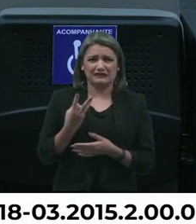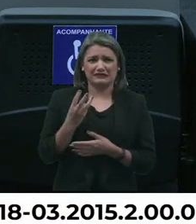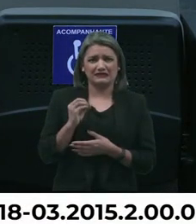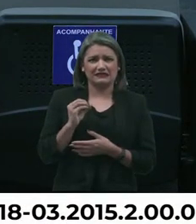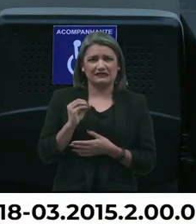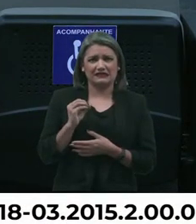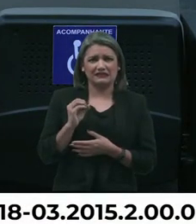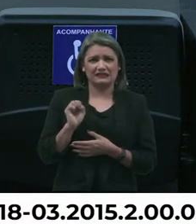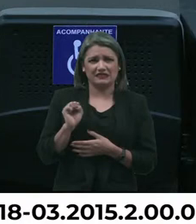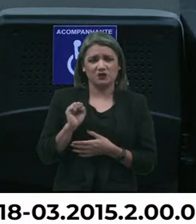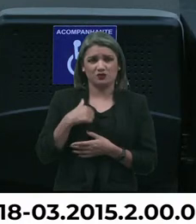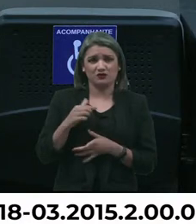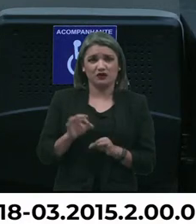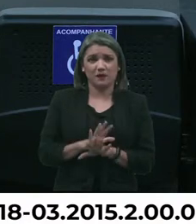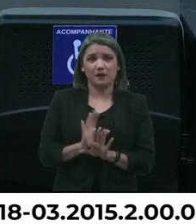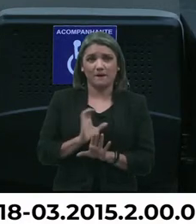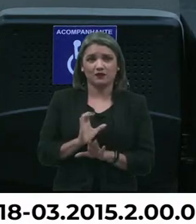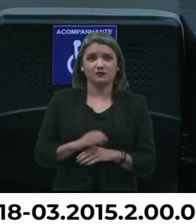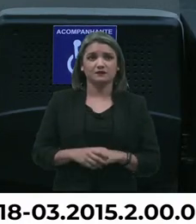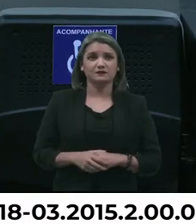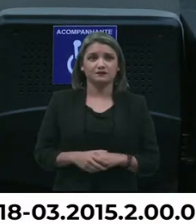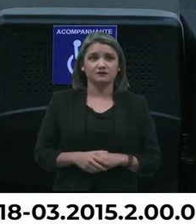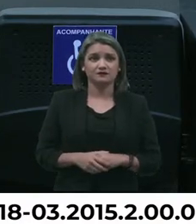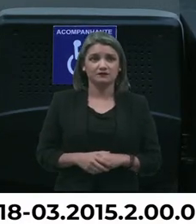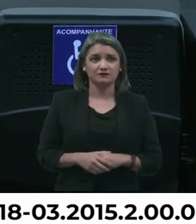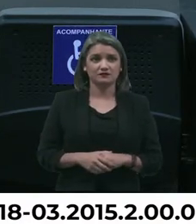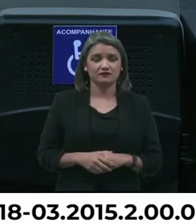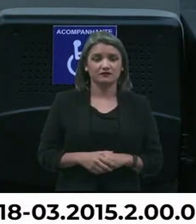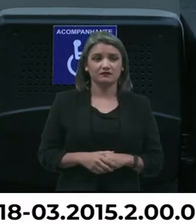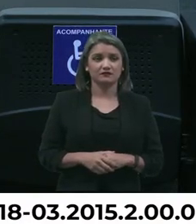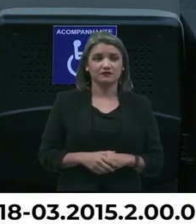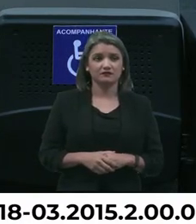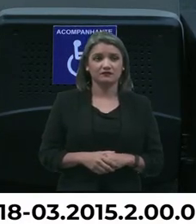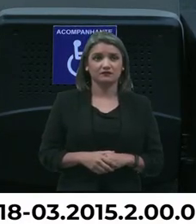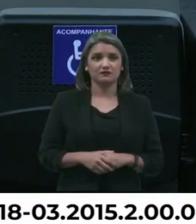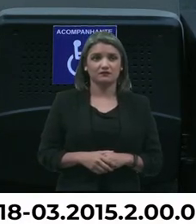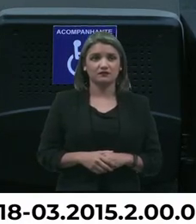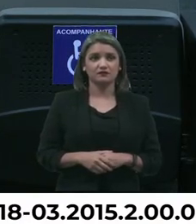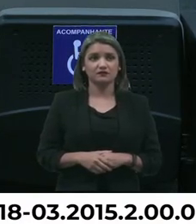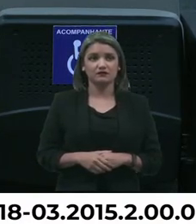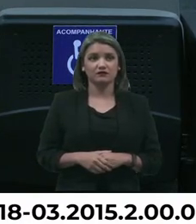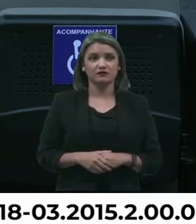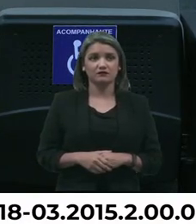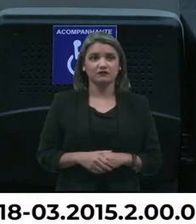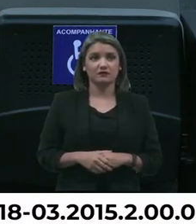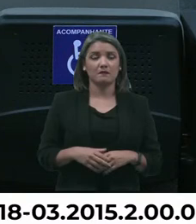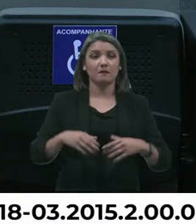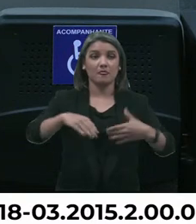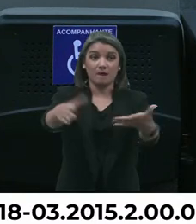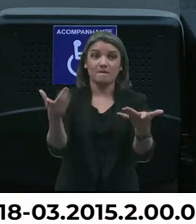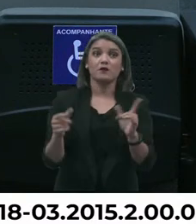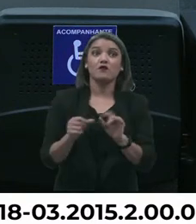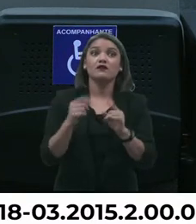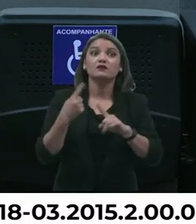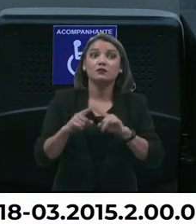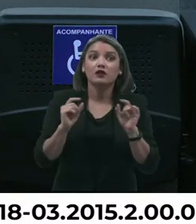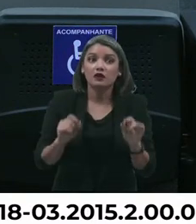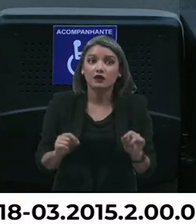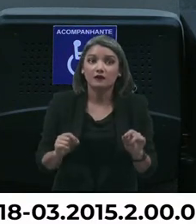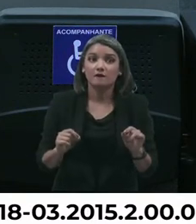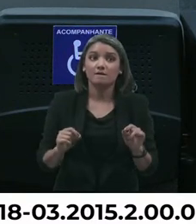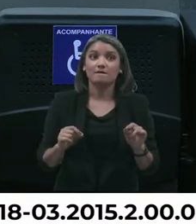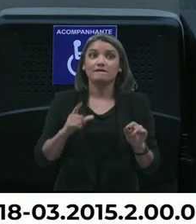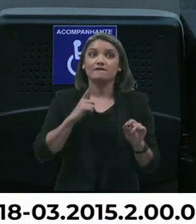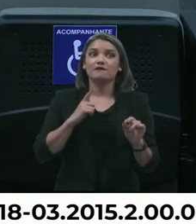segundinhos, eu acabo aqui. Precisamente as folhas 22, Sua Excelência assim o fez, porque fez escorada